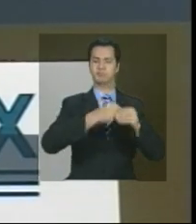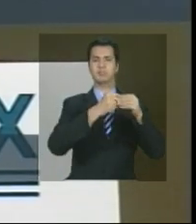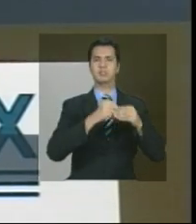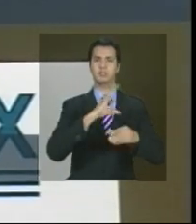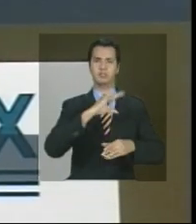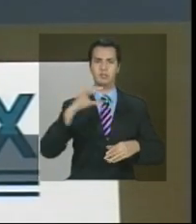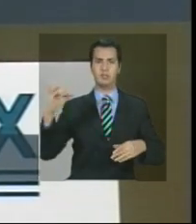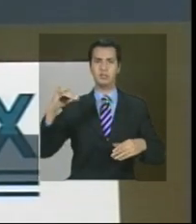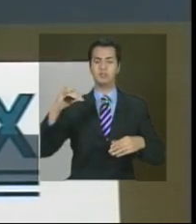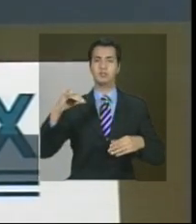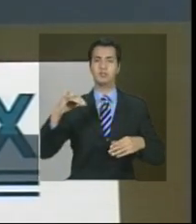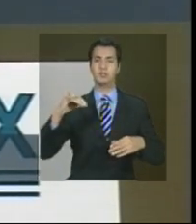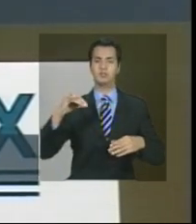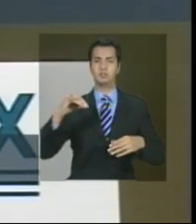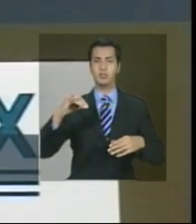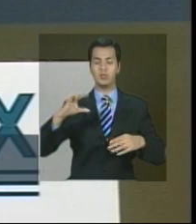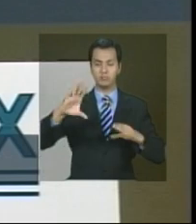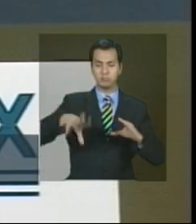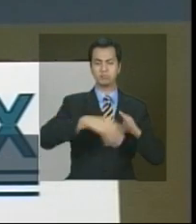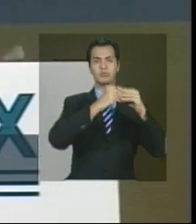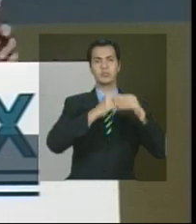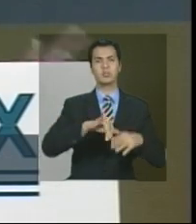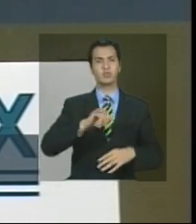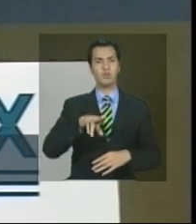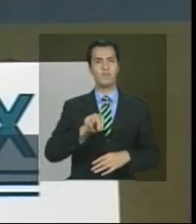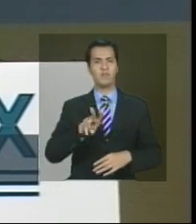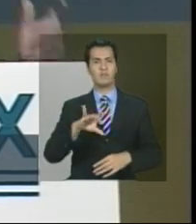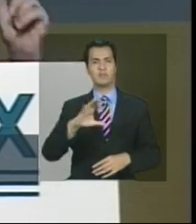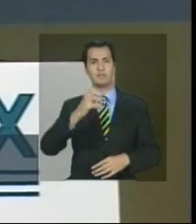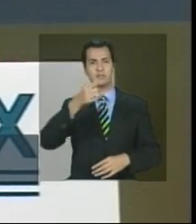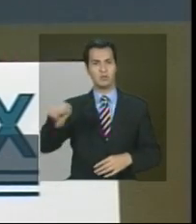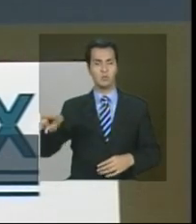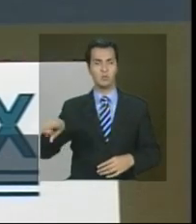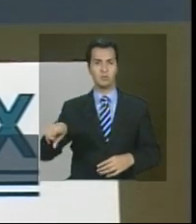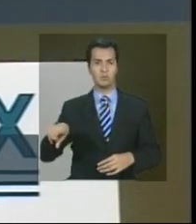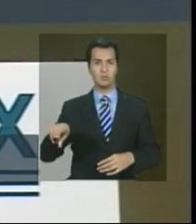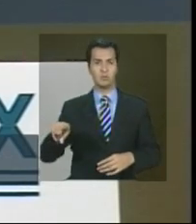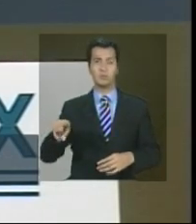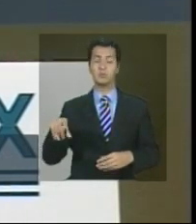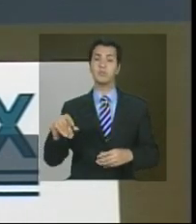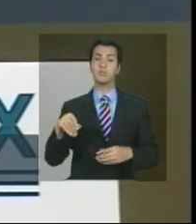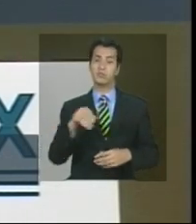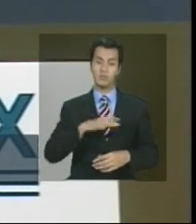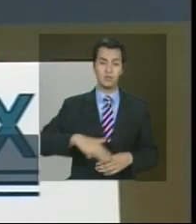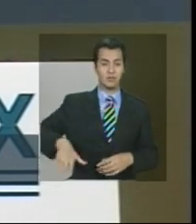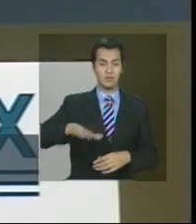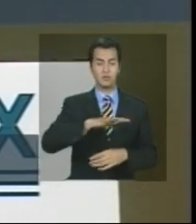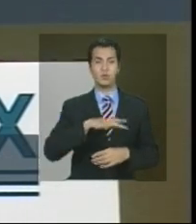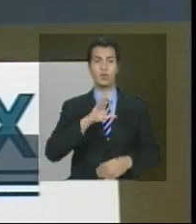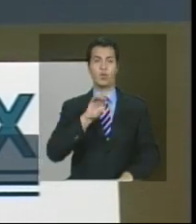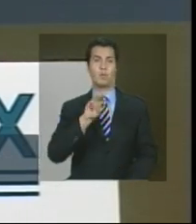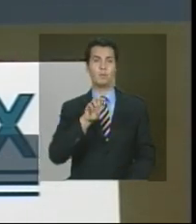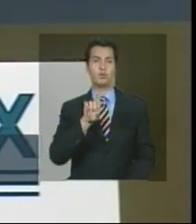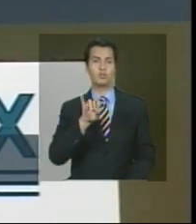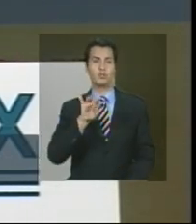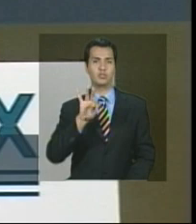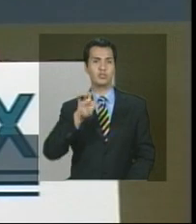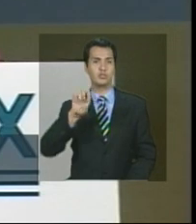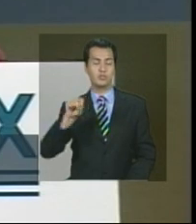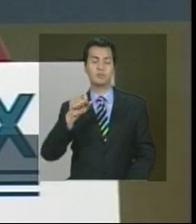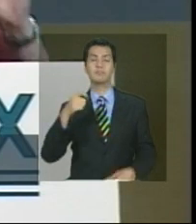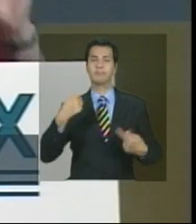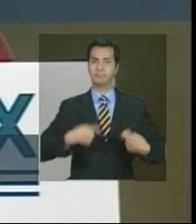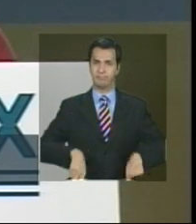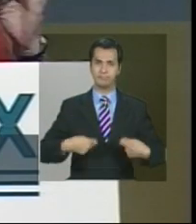nossos serviços, a extração e a produção das nossas commodities,